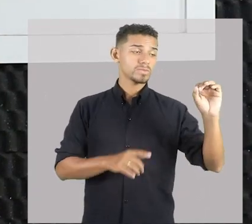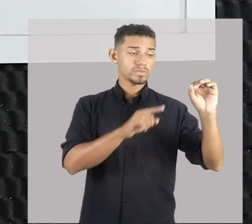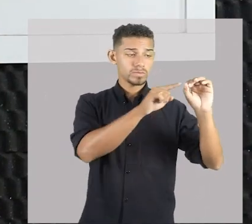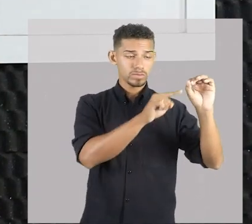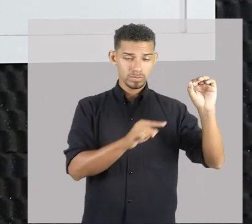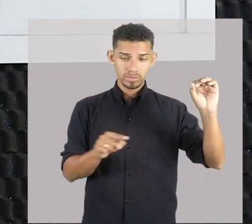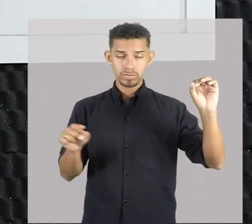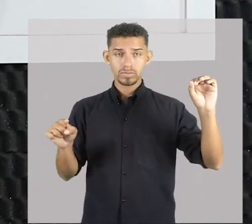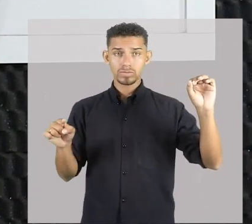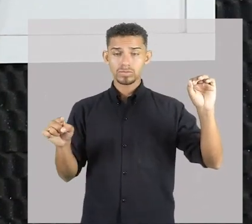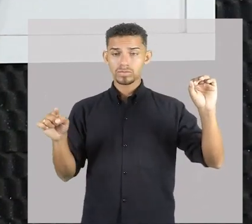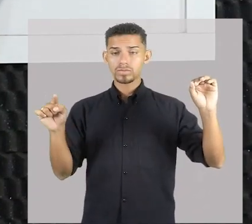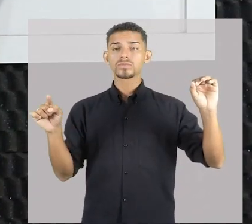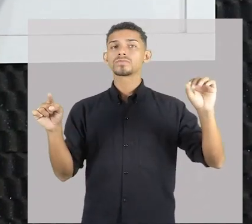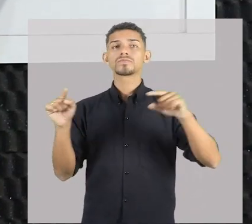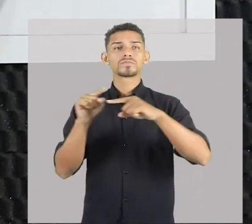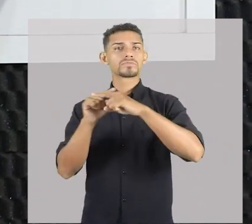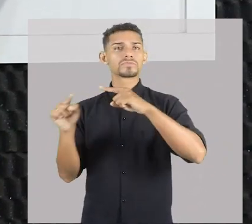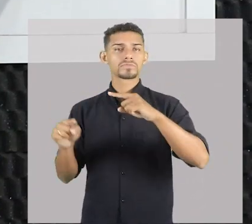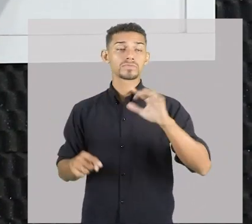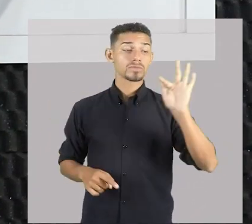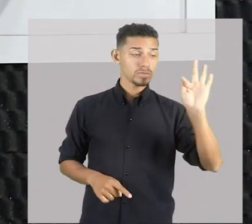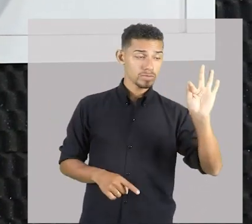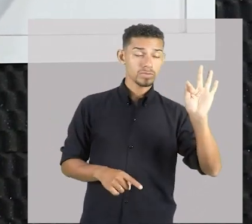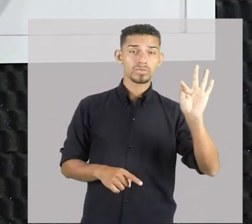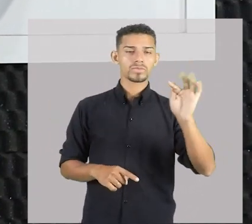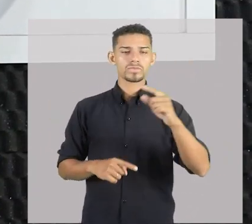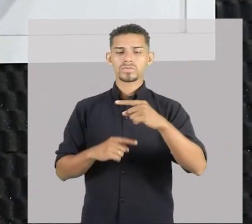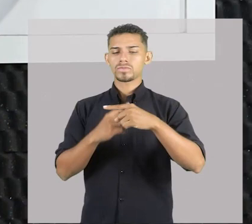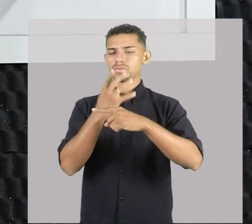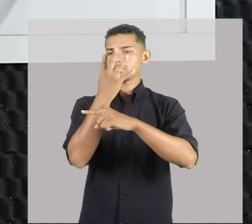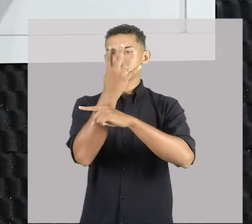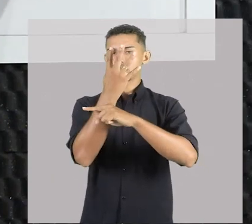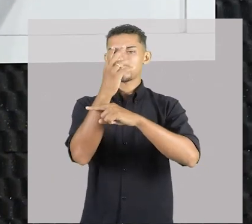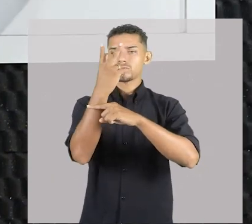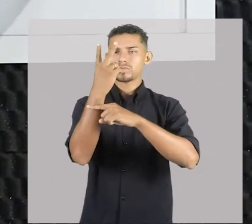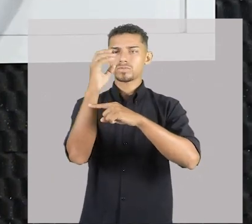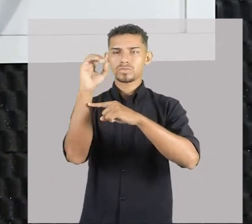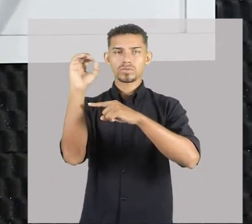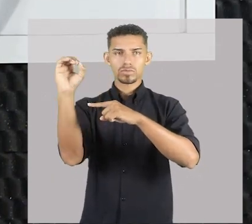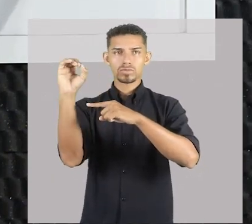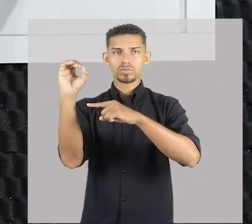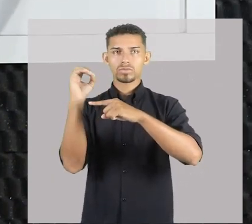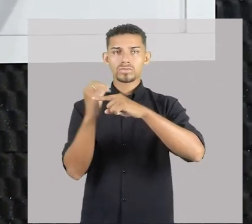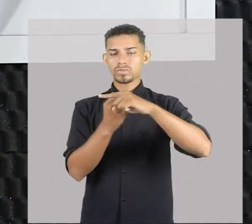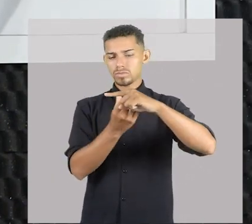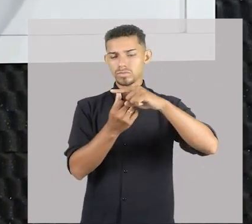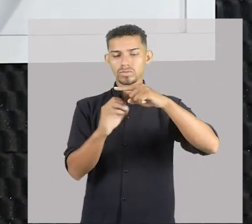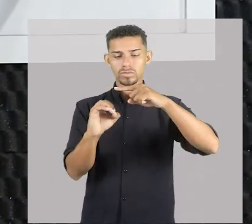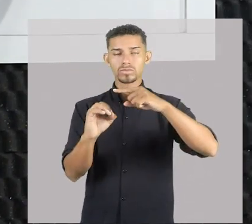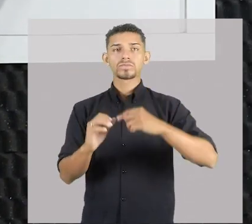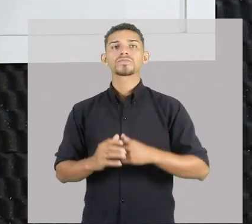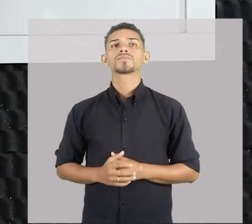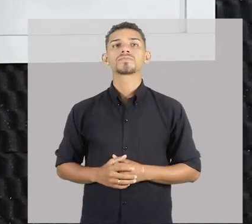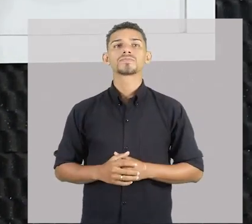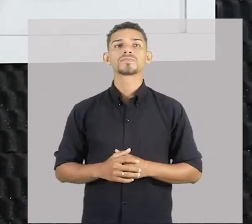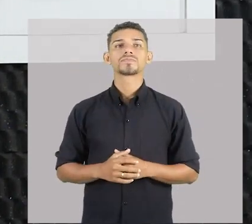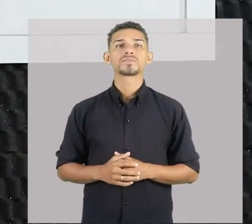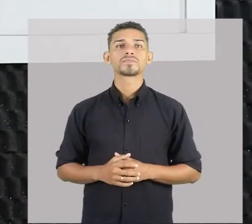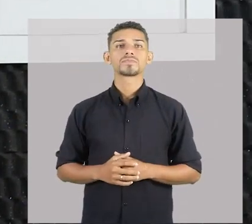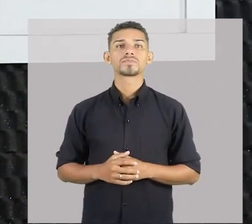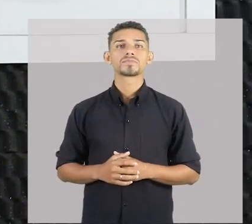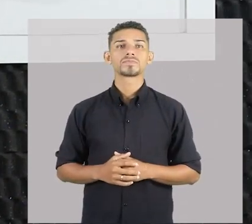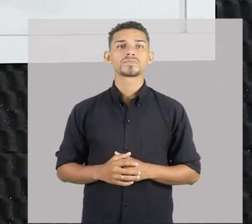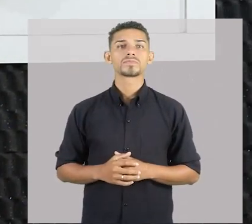dividindo. Então, F vai ser 4.200 dividido por 60. Aí, ó,